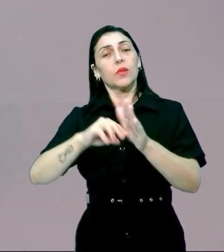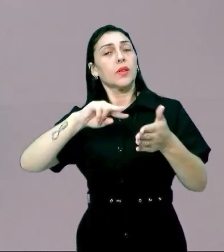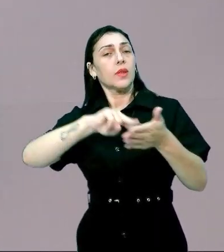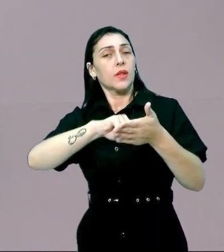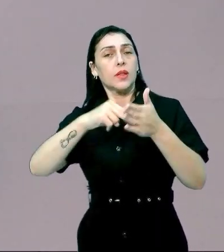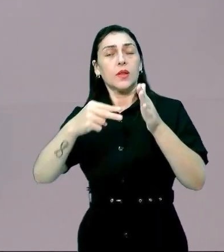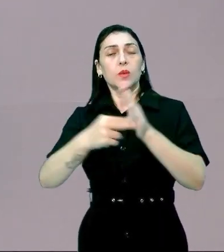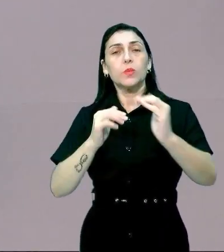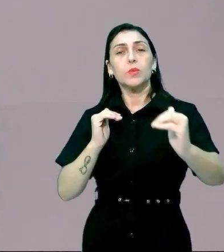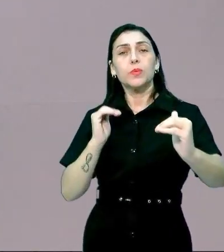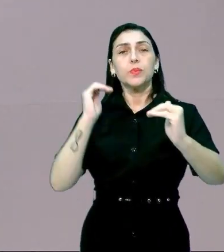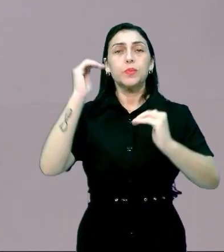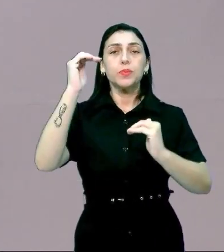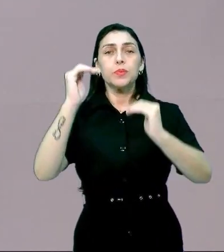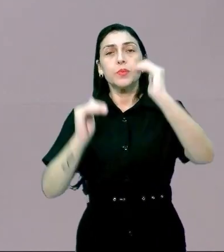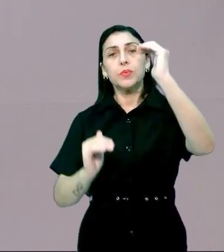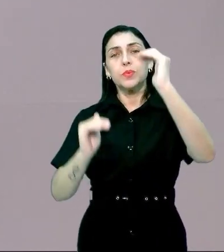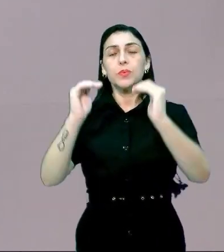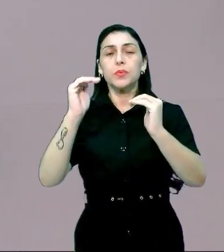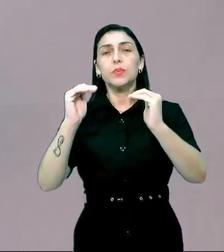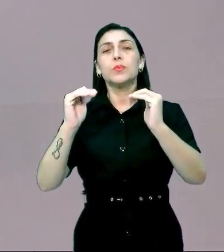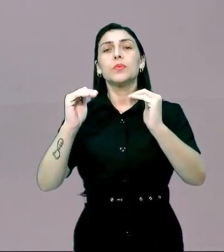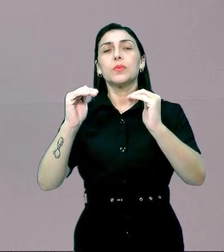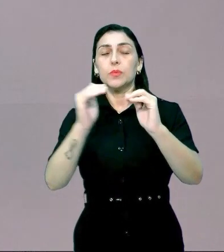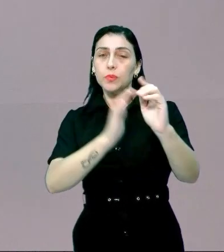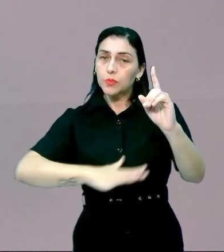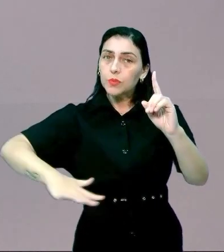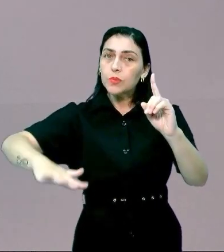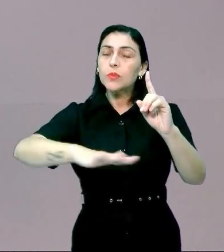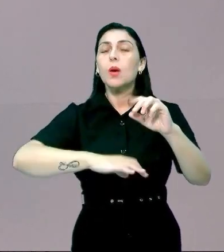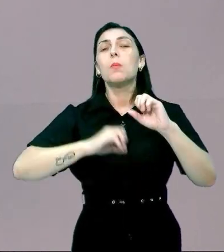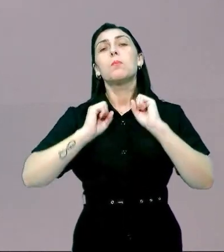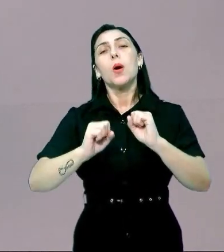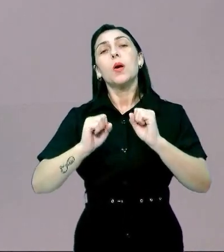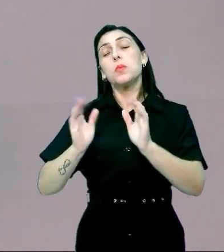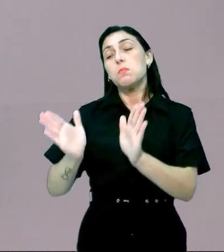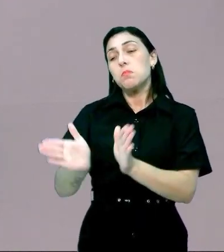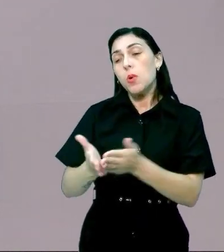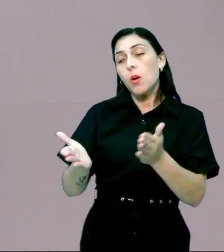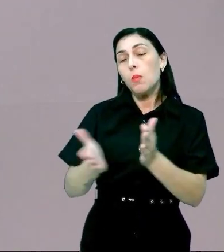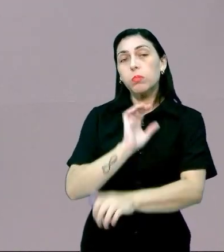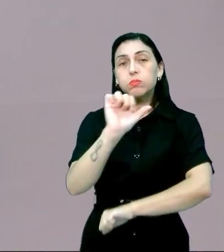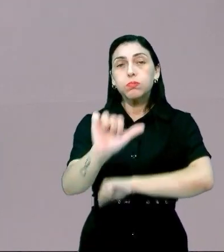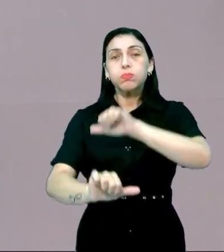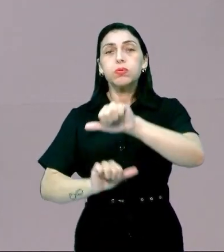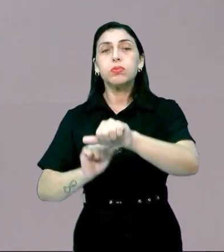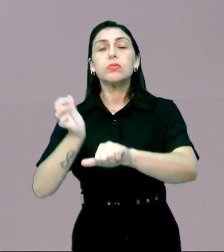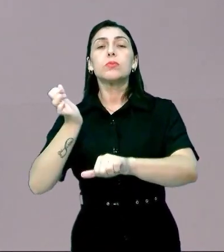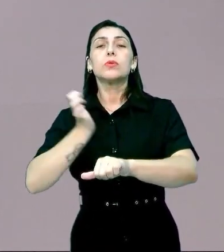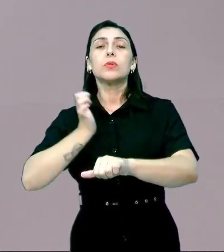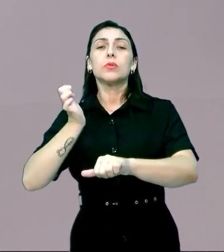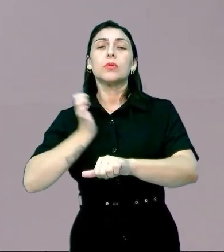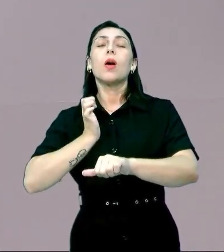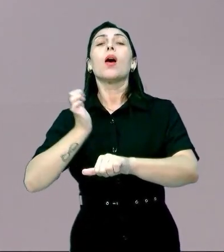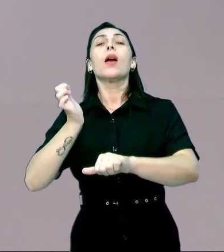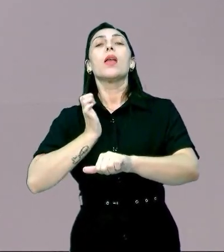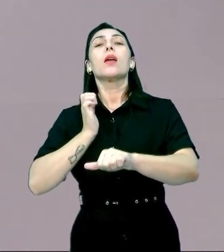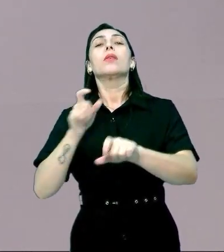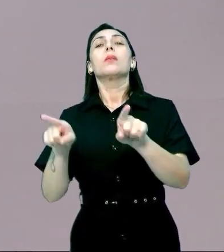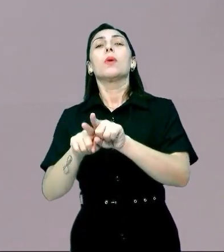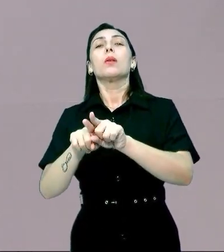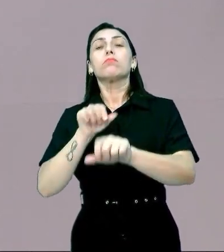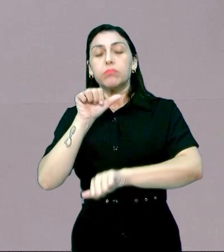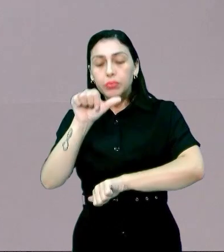esse trânsito entre a classe social. Eu posso deixar de ser pobre e me tornar rico, o processo contrário também